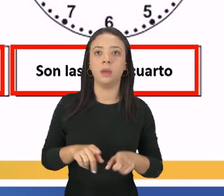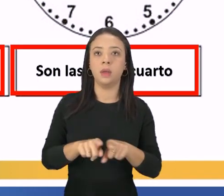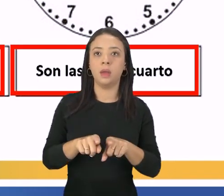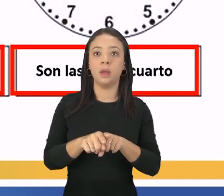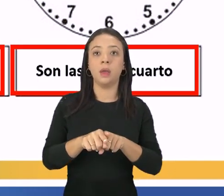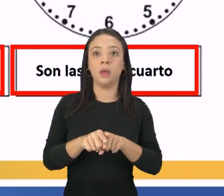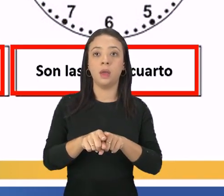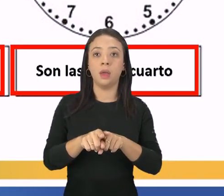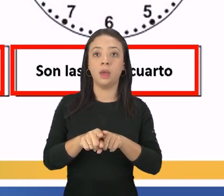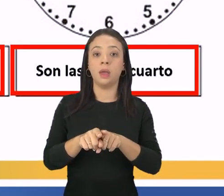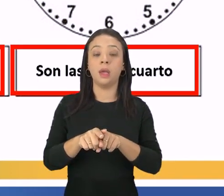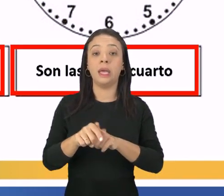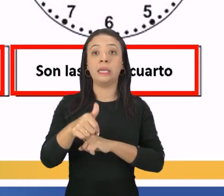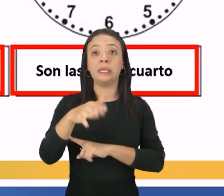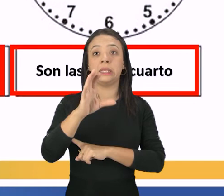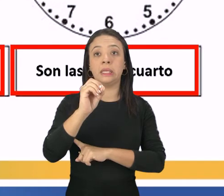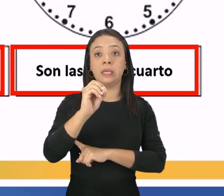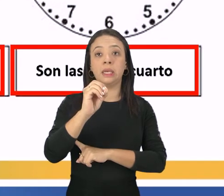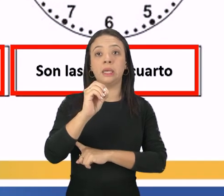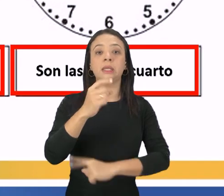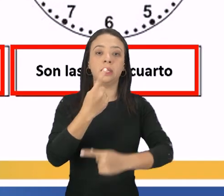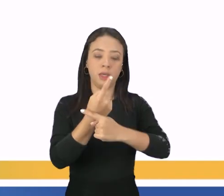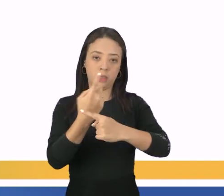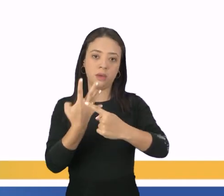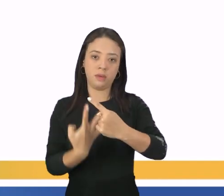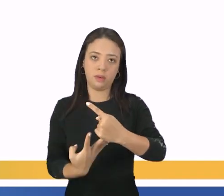né? Quarto se refere a 15 minutos.